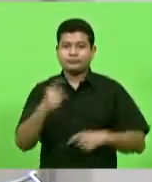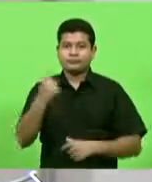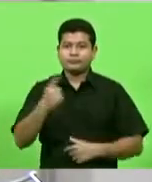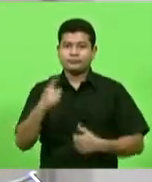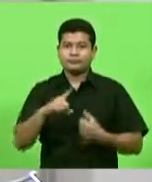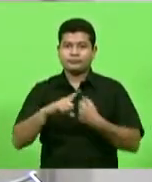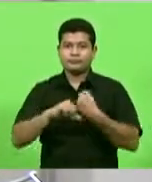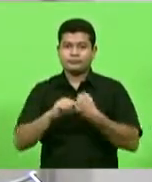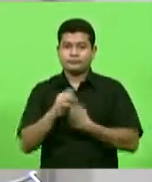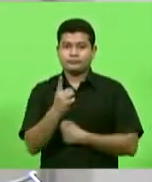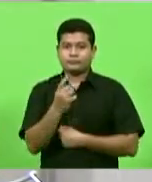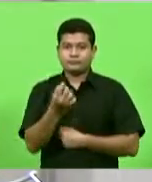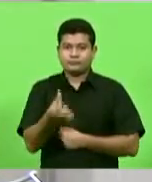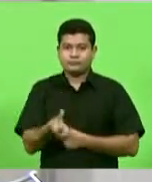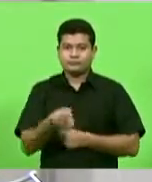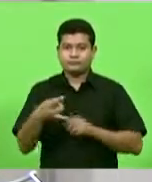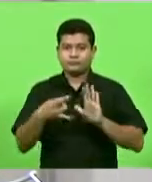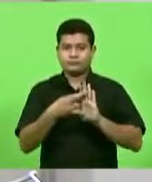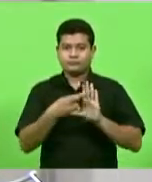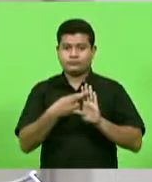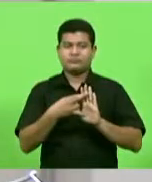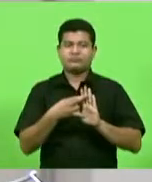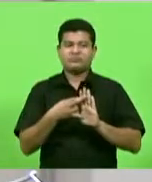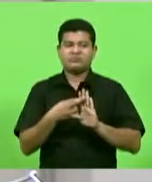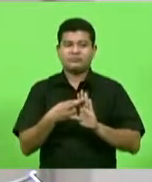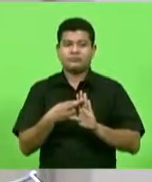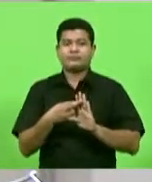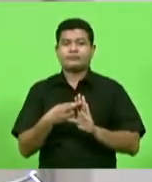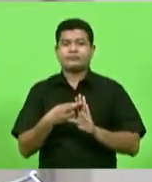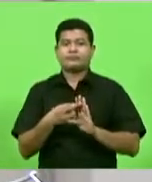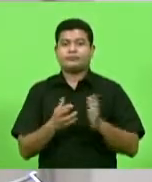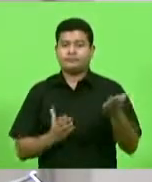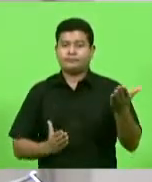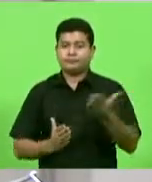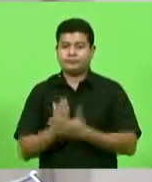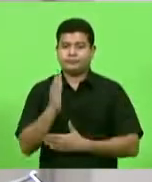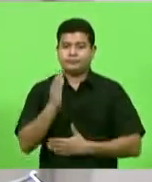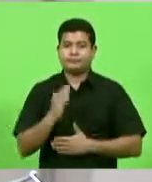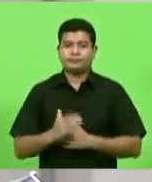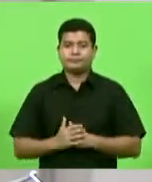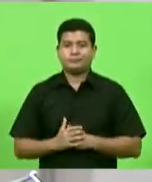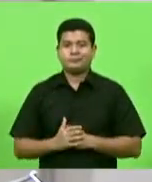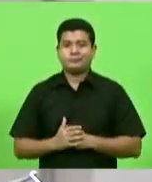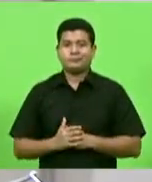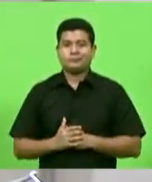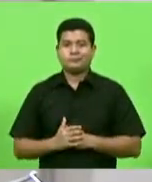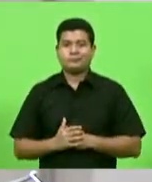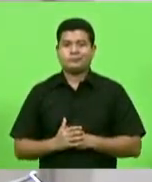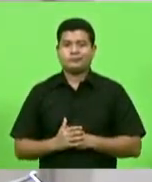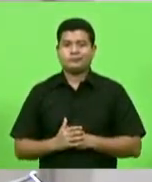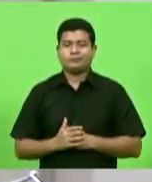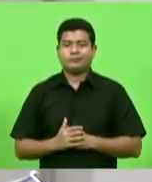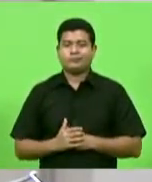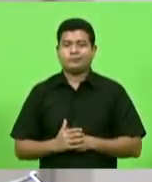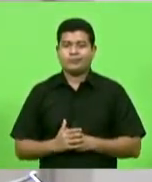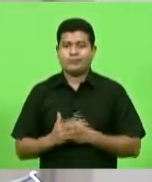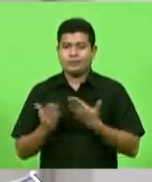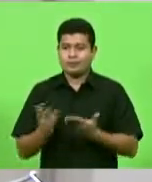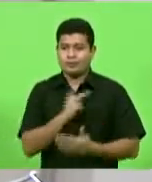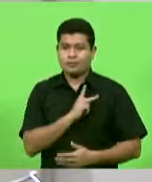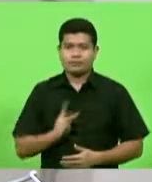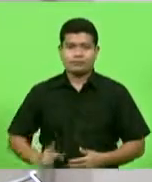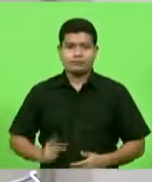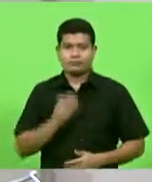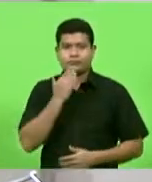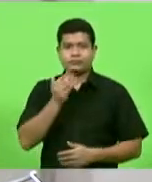o parágrafo 1º do artigo 106 do Regimento Interno, o senhor presidente deu-a por aprovada. Expediente. O senhor